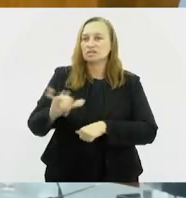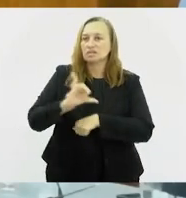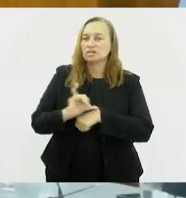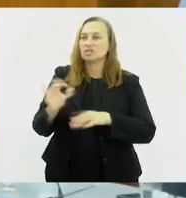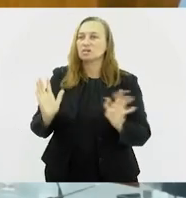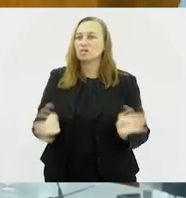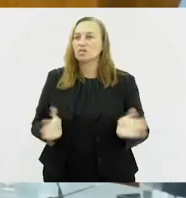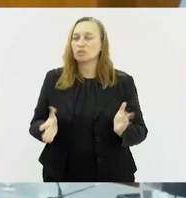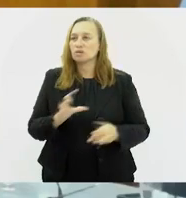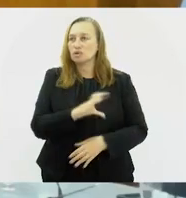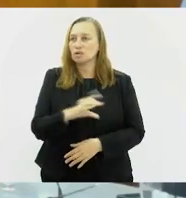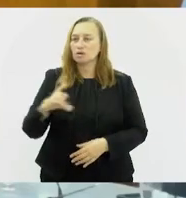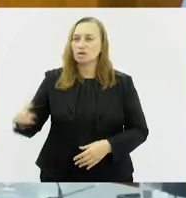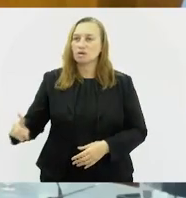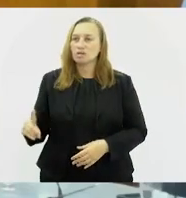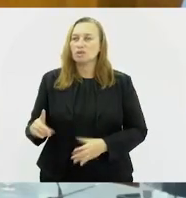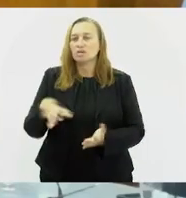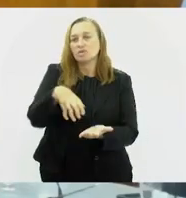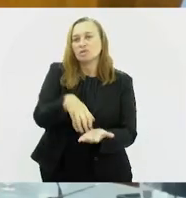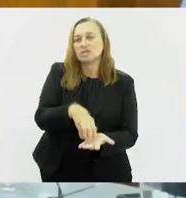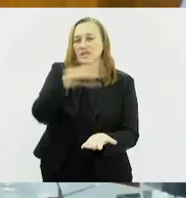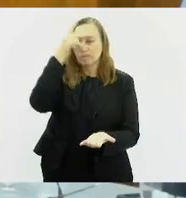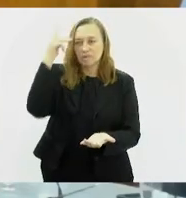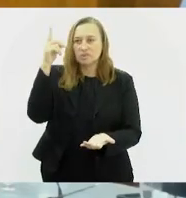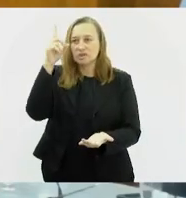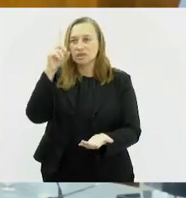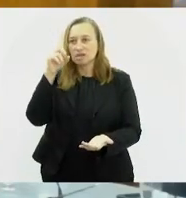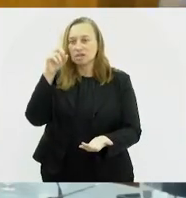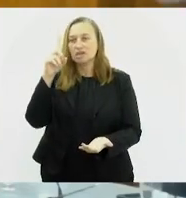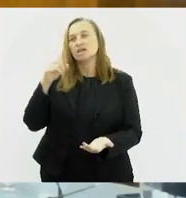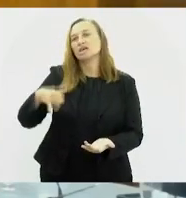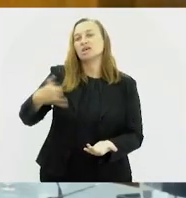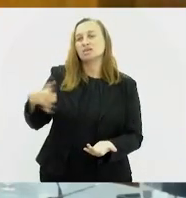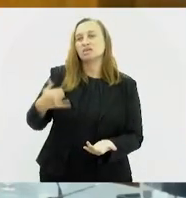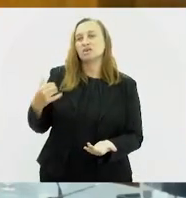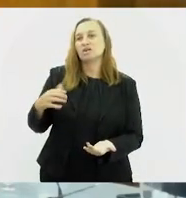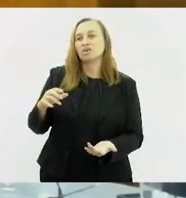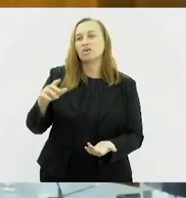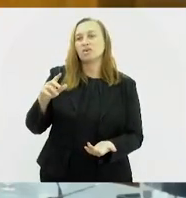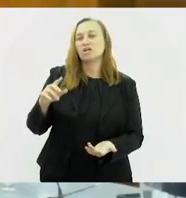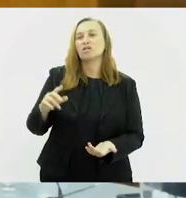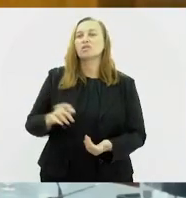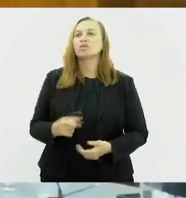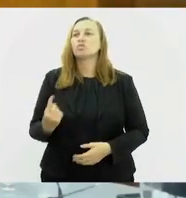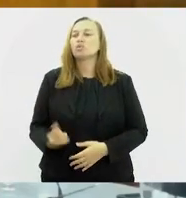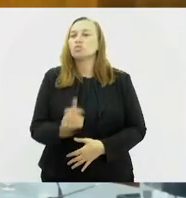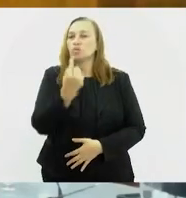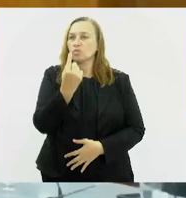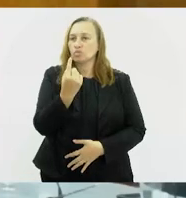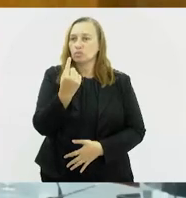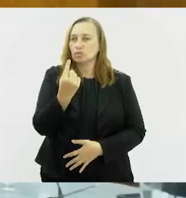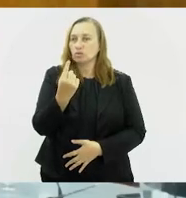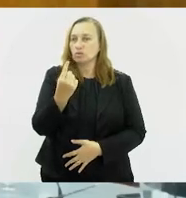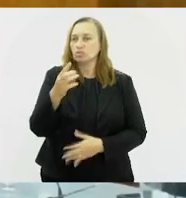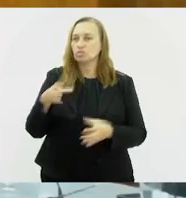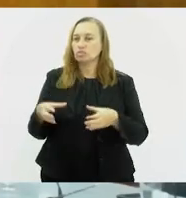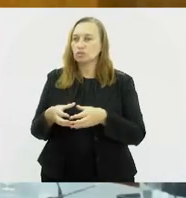coordena o Centro Dia para Pessoa Idosa com Alzheimer, como a Carla falou, o único público da América